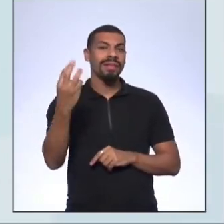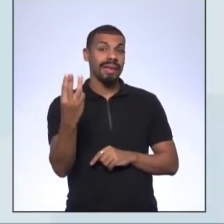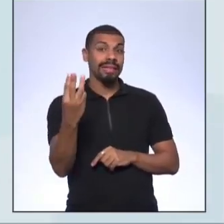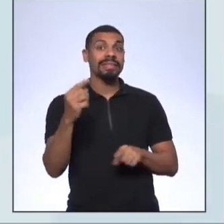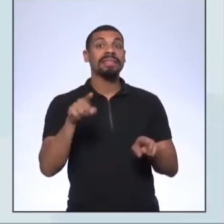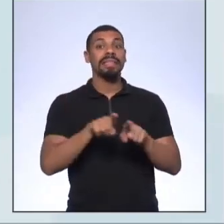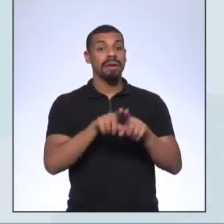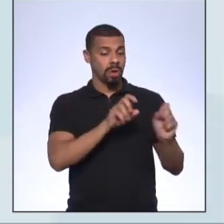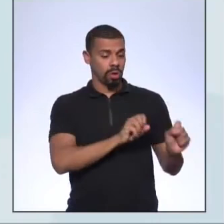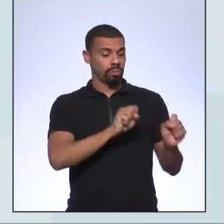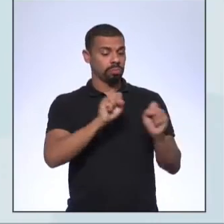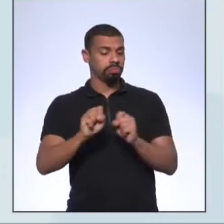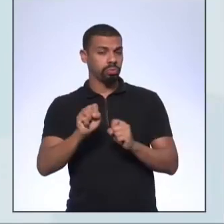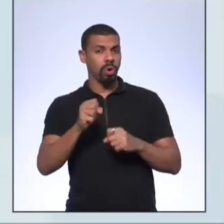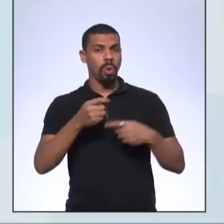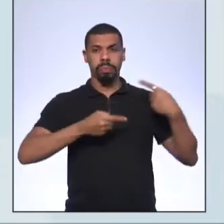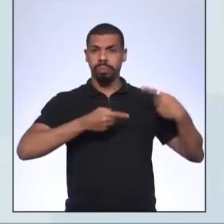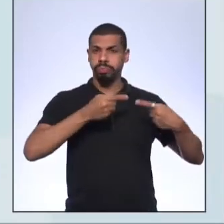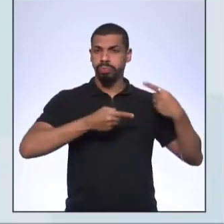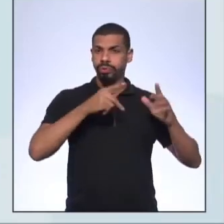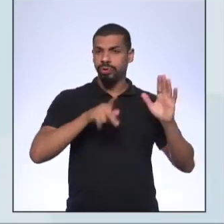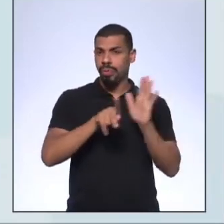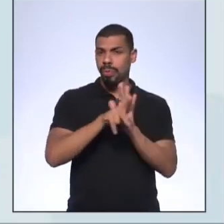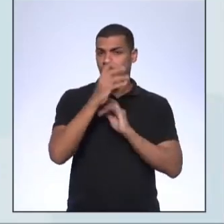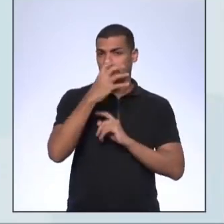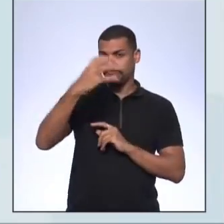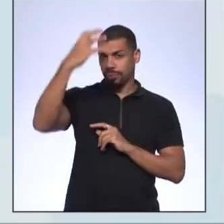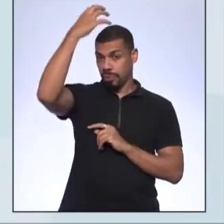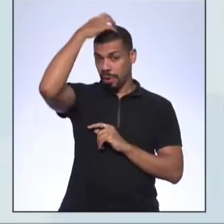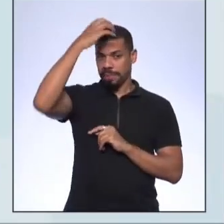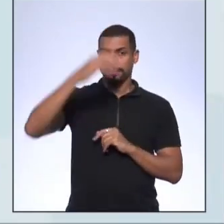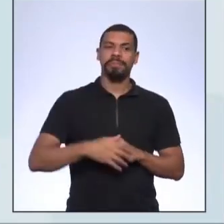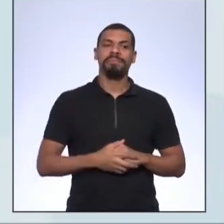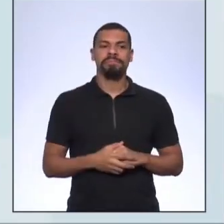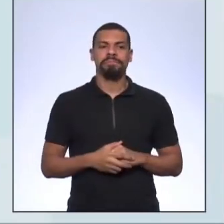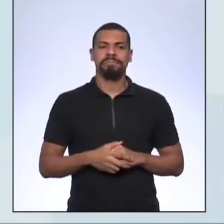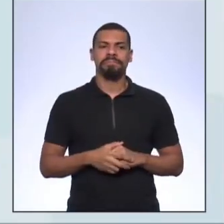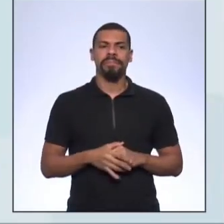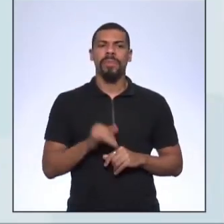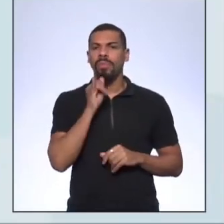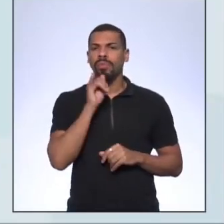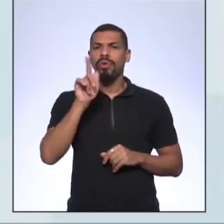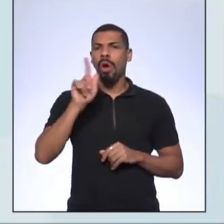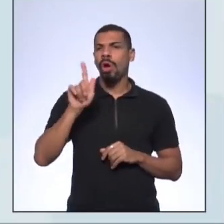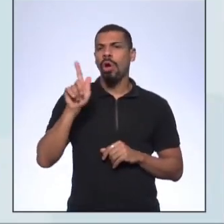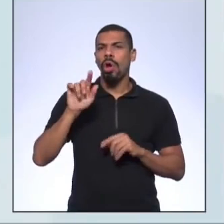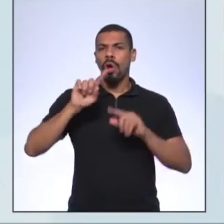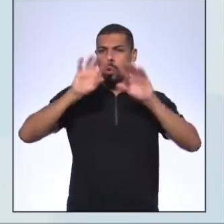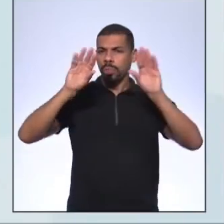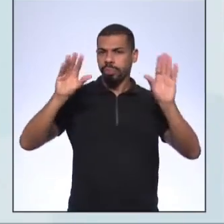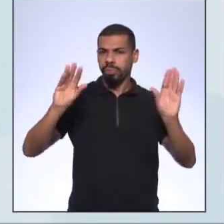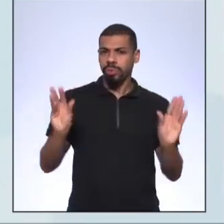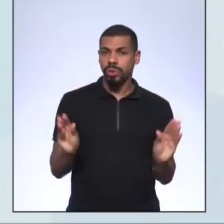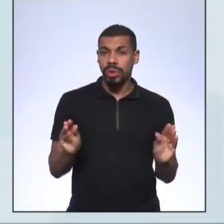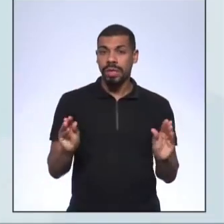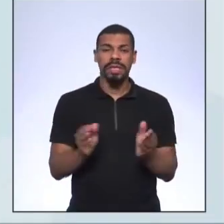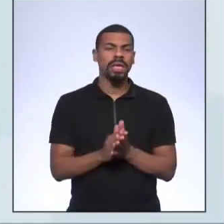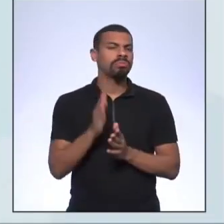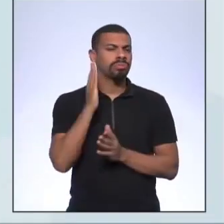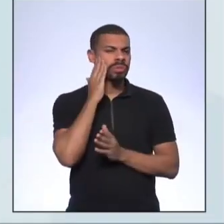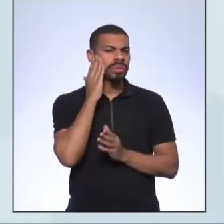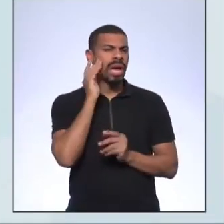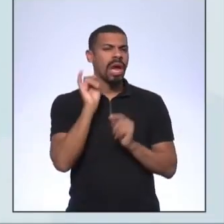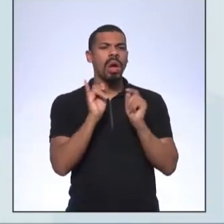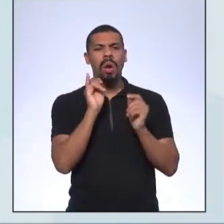o poder político na figura do rei. Posição geográfica favorável, que é a Península Ibérica. Então, todo mundo sabe, né,